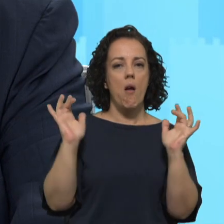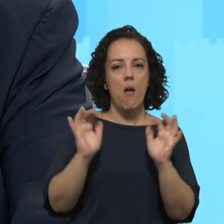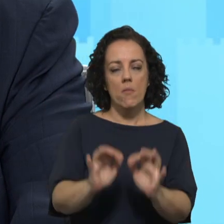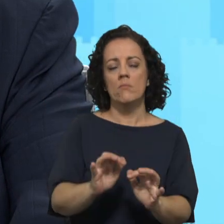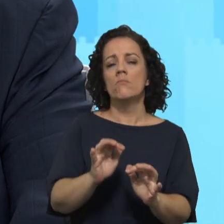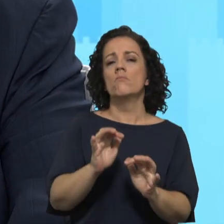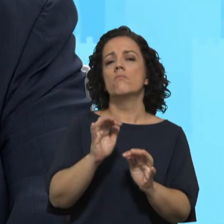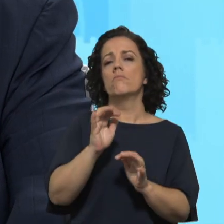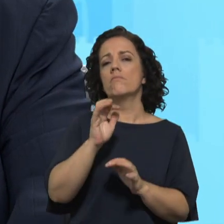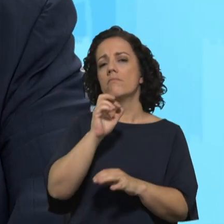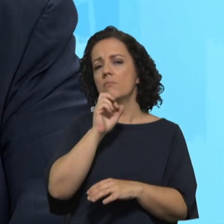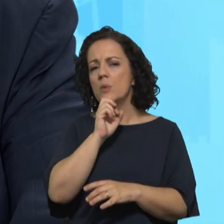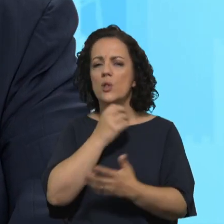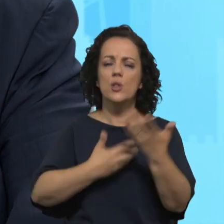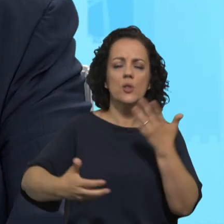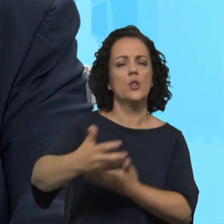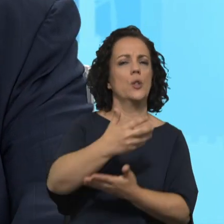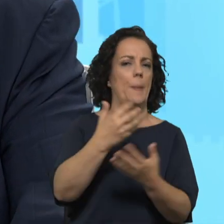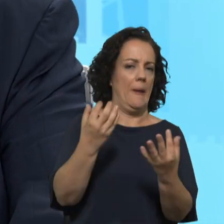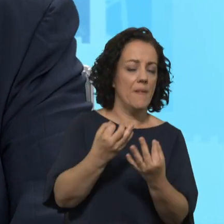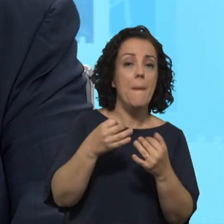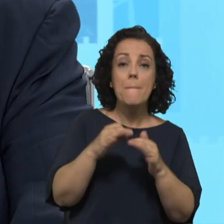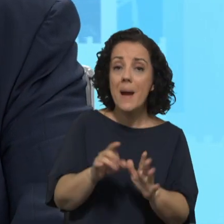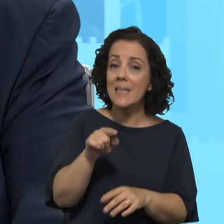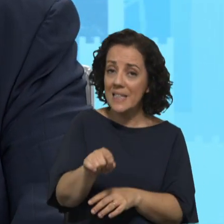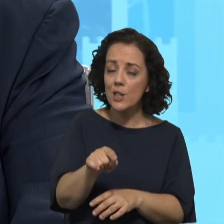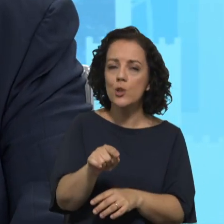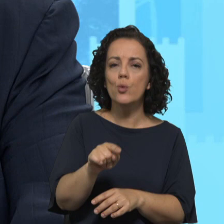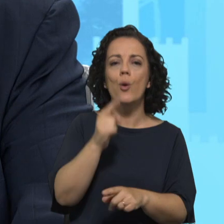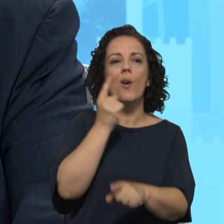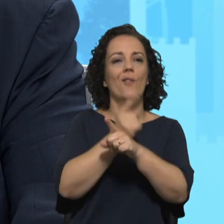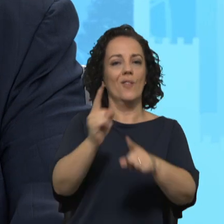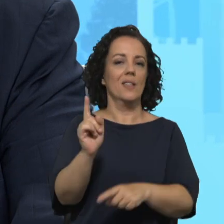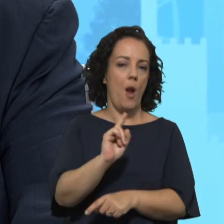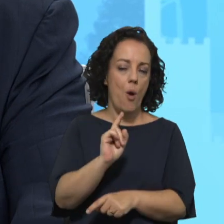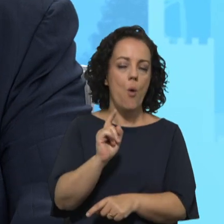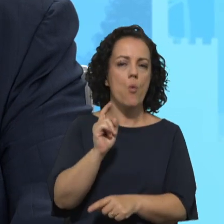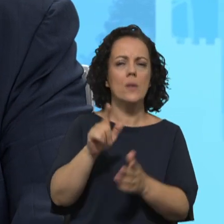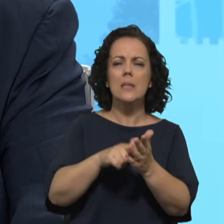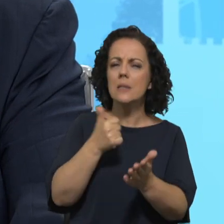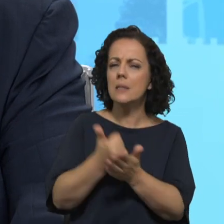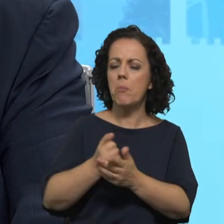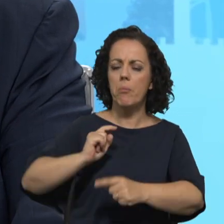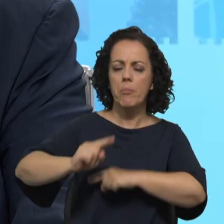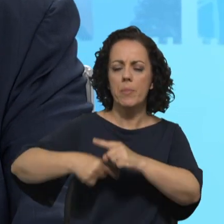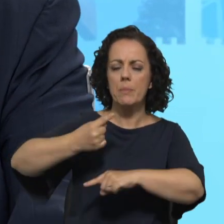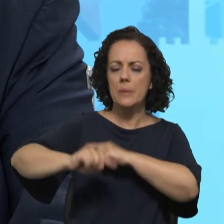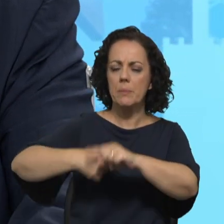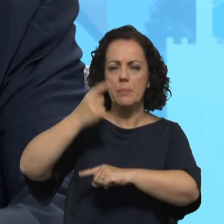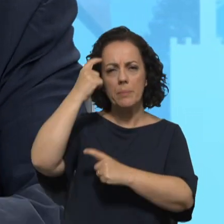Portanto, agora, é um exercício permanente de reflexão e, ao mesmo tempo, de